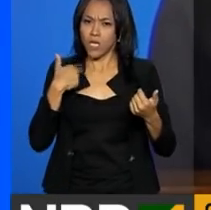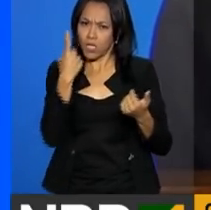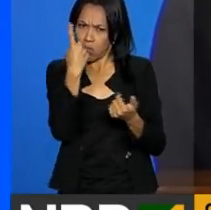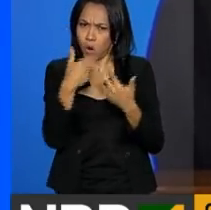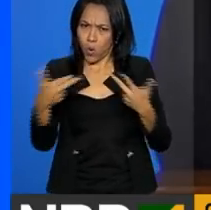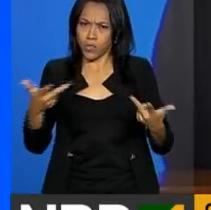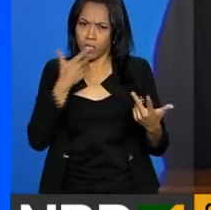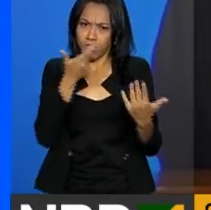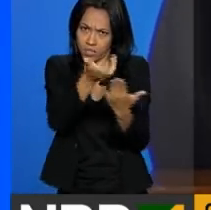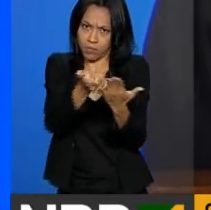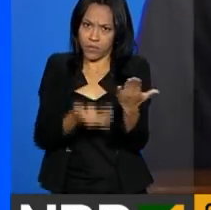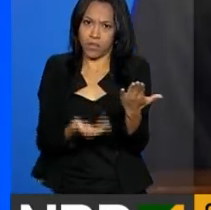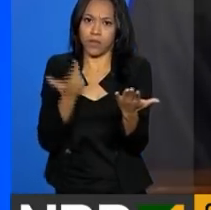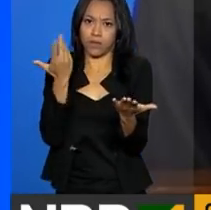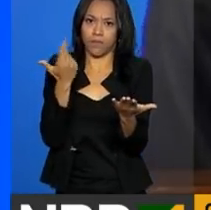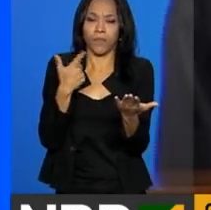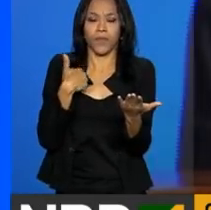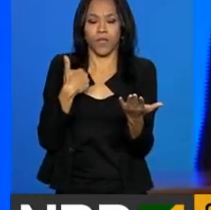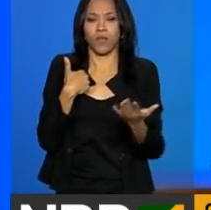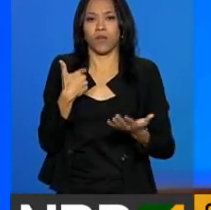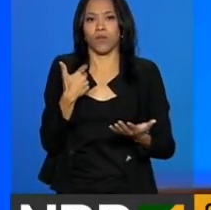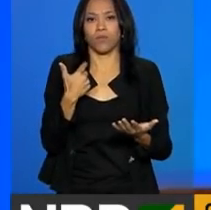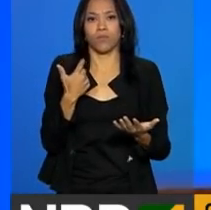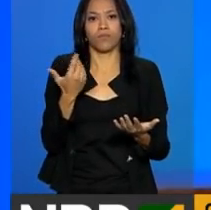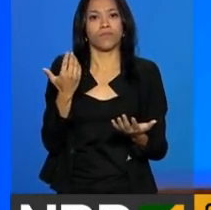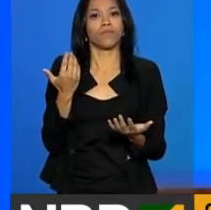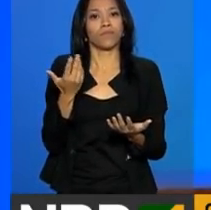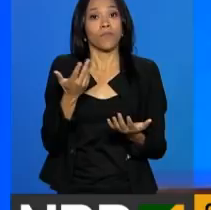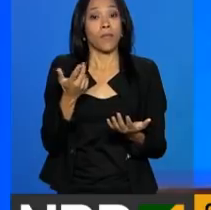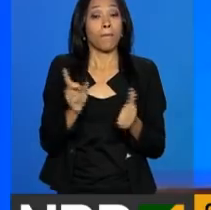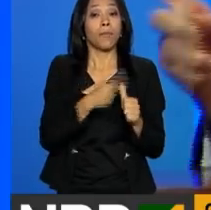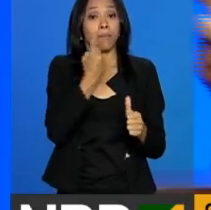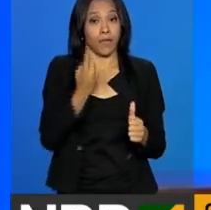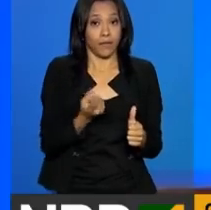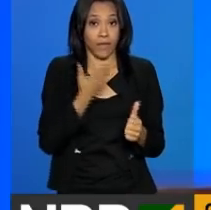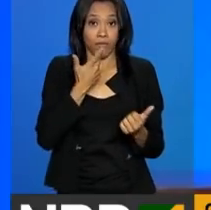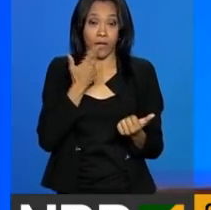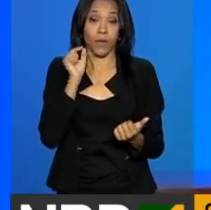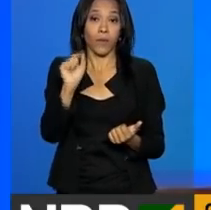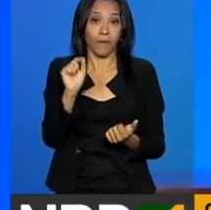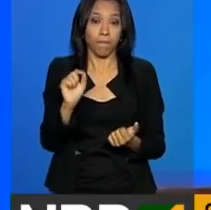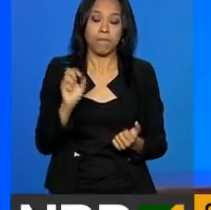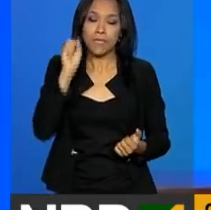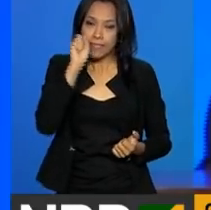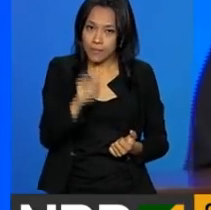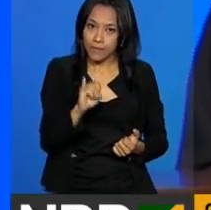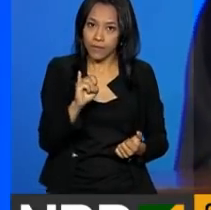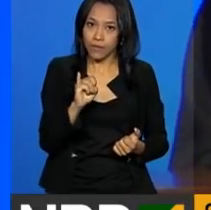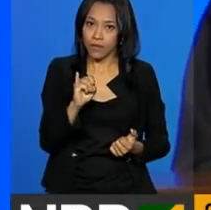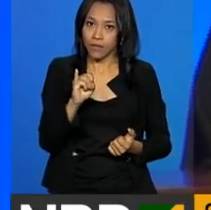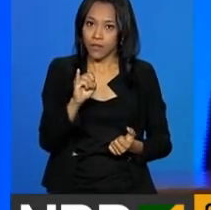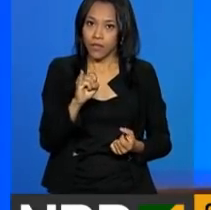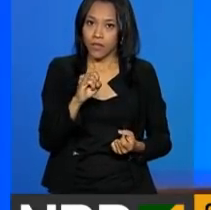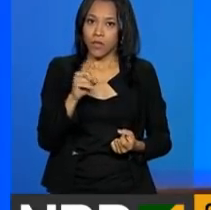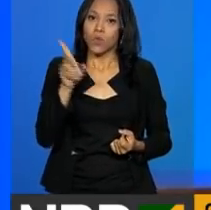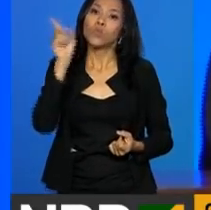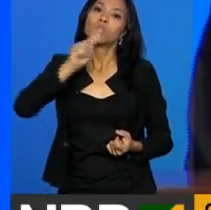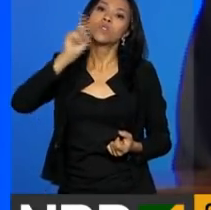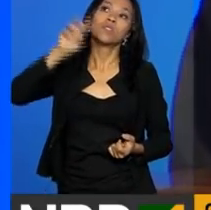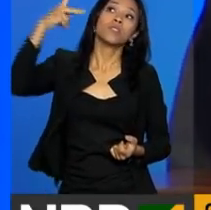duas coisas que eu estarei muito rapidamente na primeira delas ele diz olhos se os amigos norte-americanos